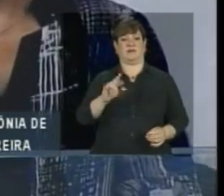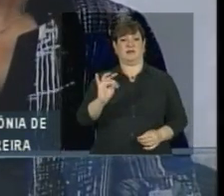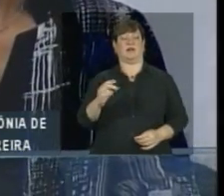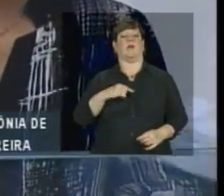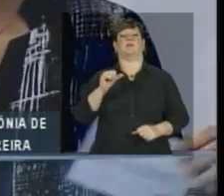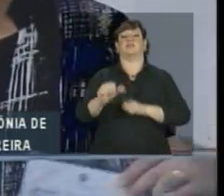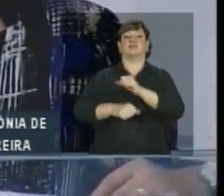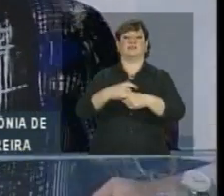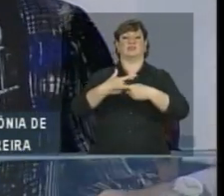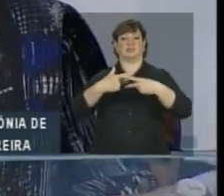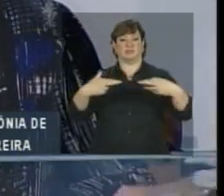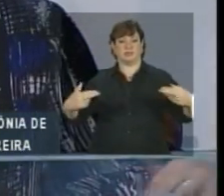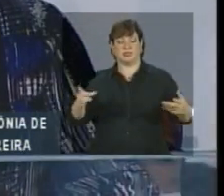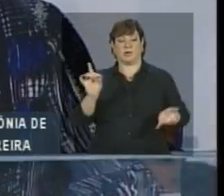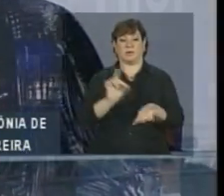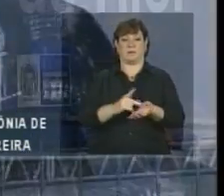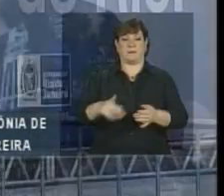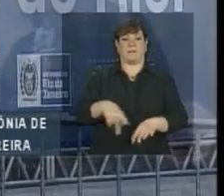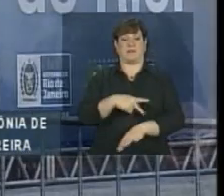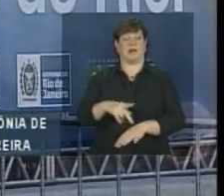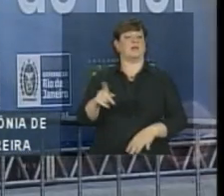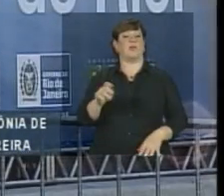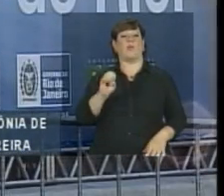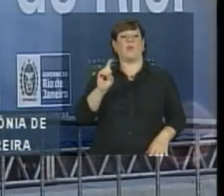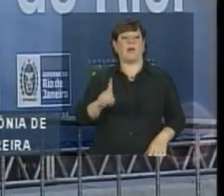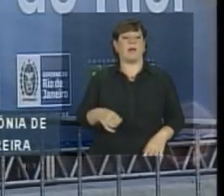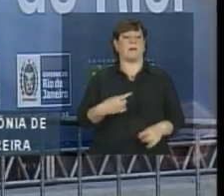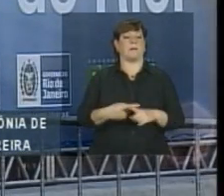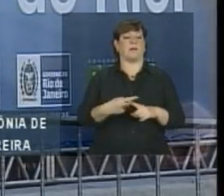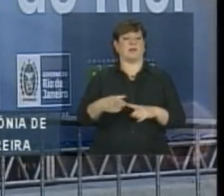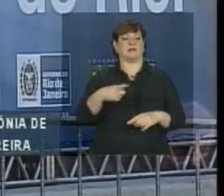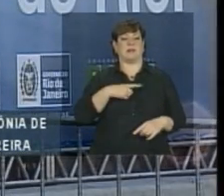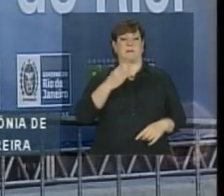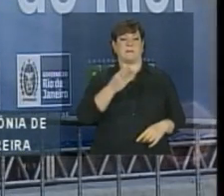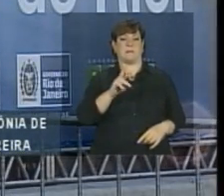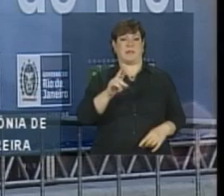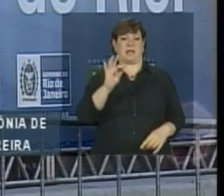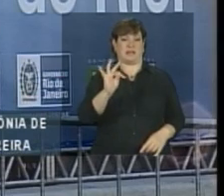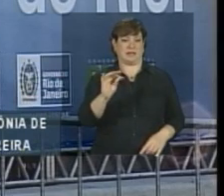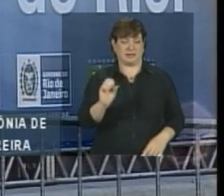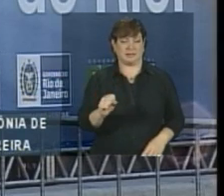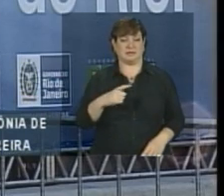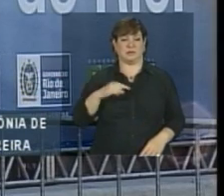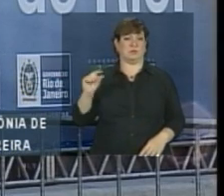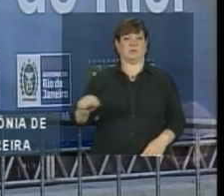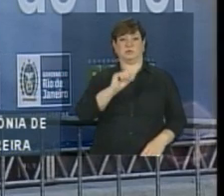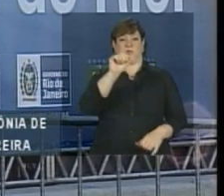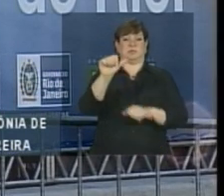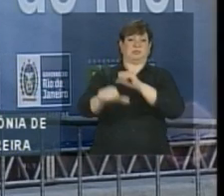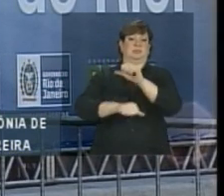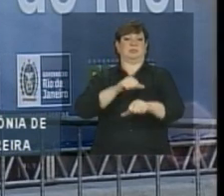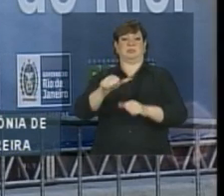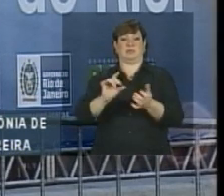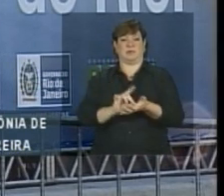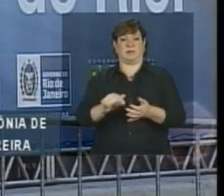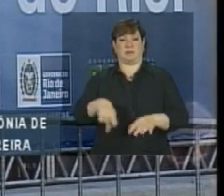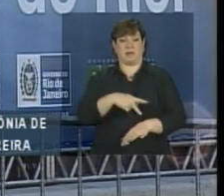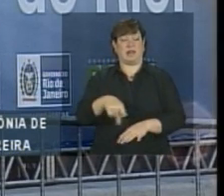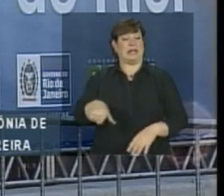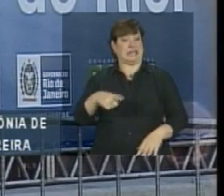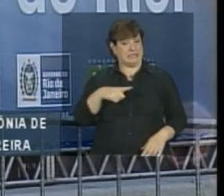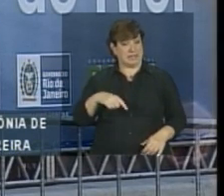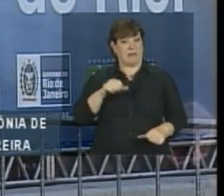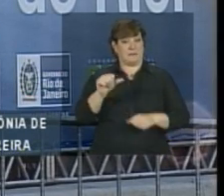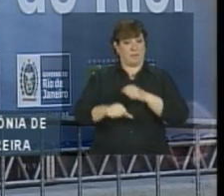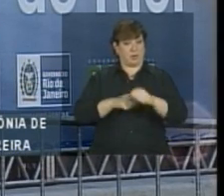país. Mas não é a realidade do país, pura e simplesmente, que os BRTs estão mudando. Estão mudando